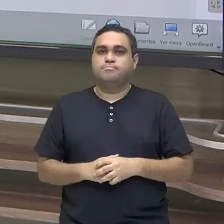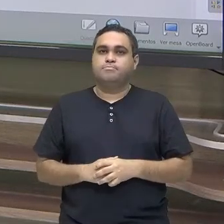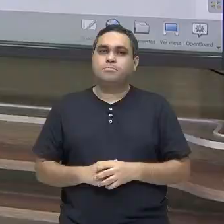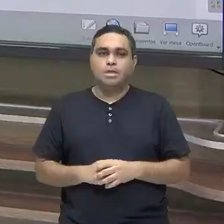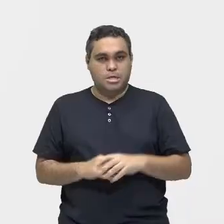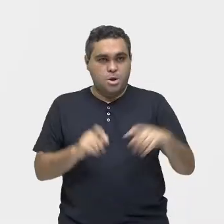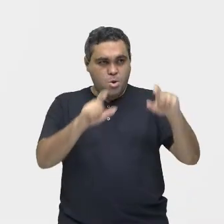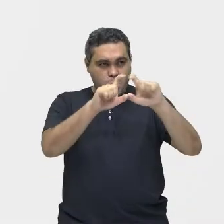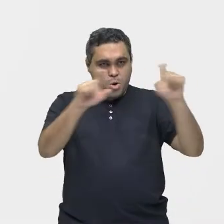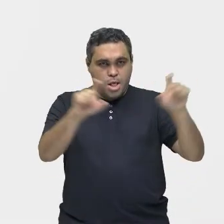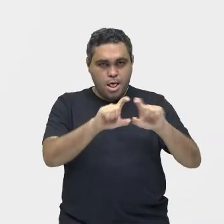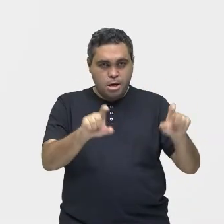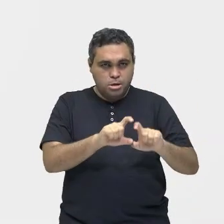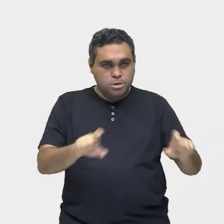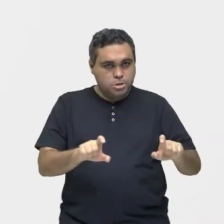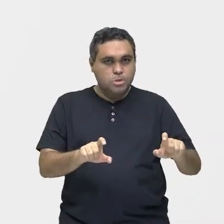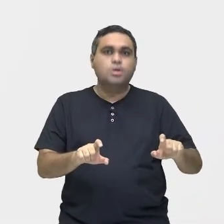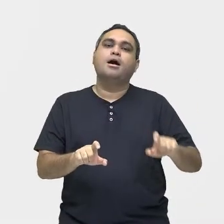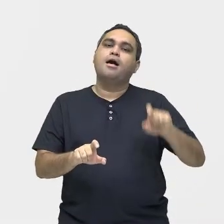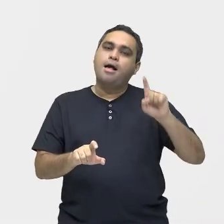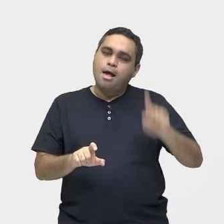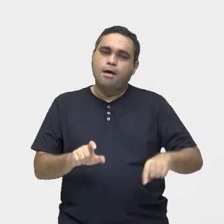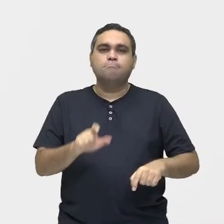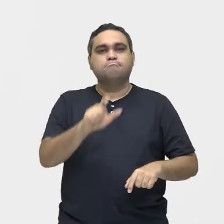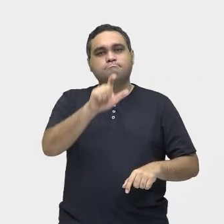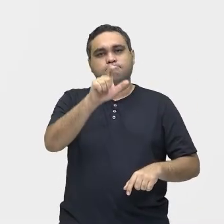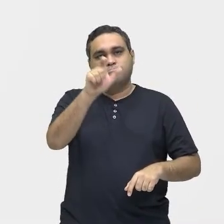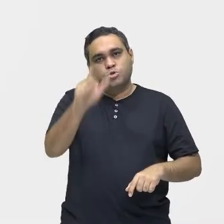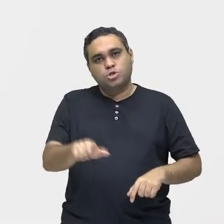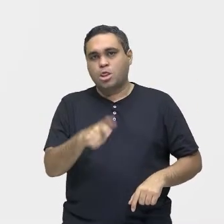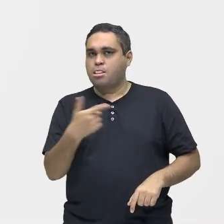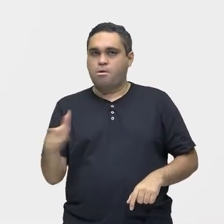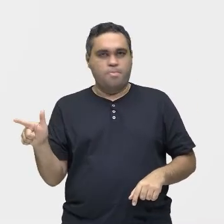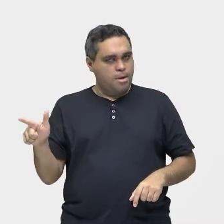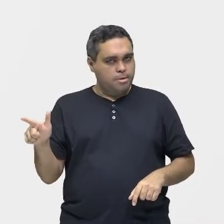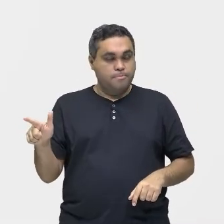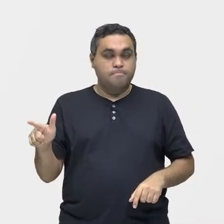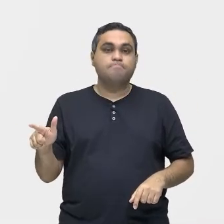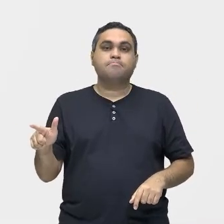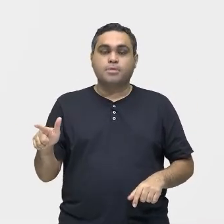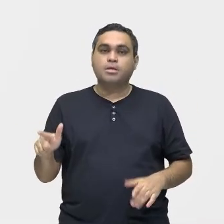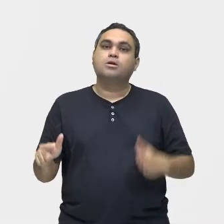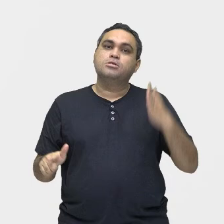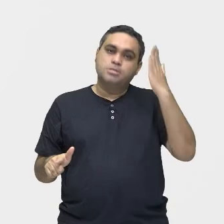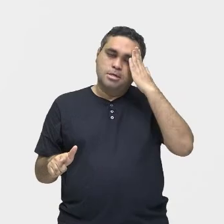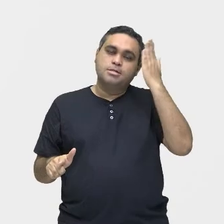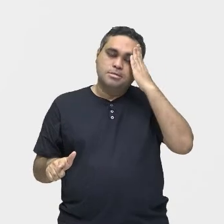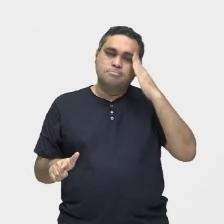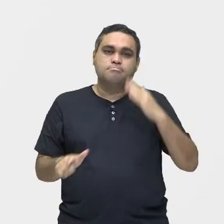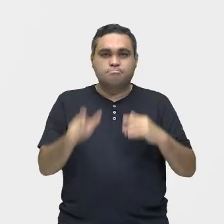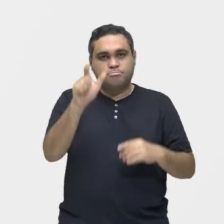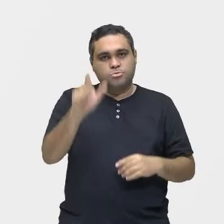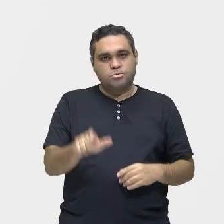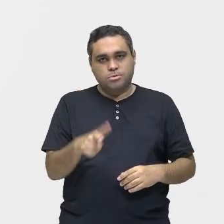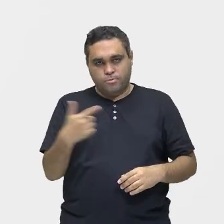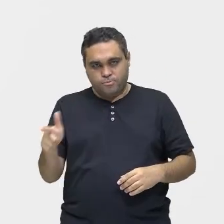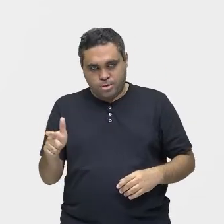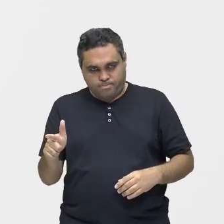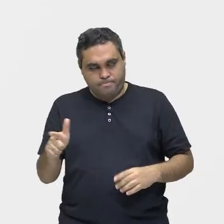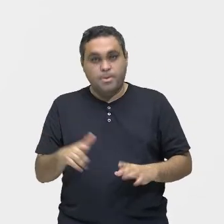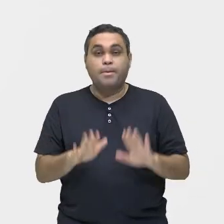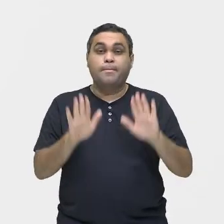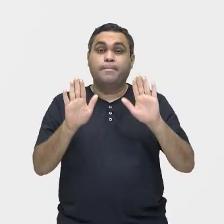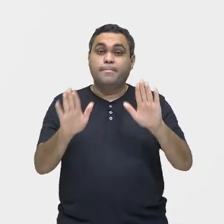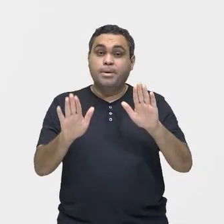as orações abaixo são orações sem sujeito, eu já sei que elas são sem sujeito. Agora, olhe